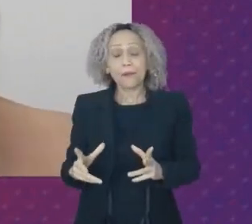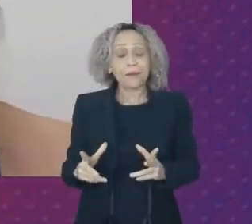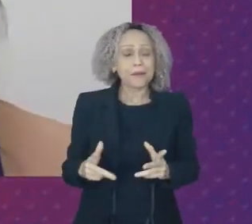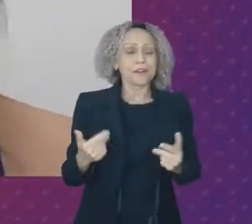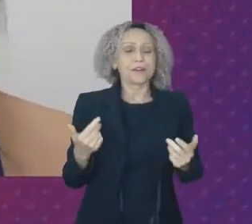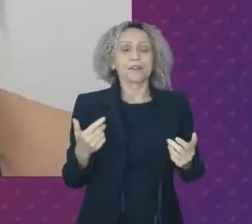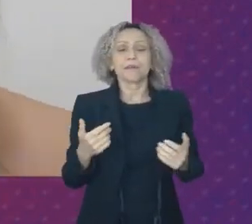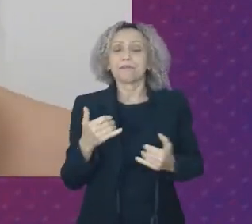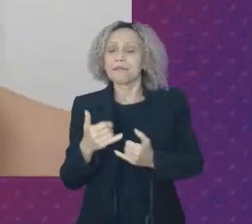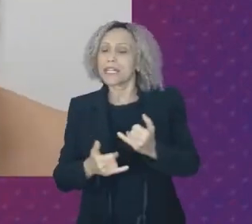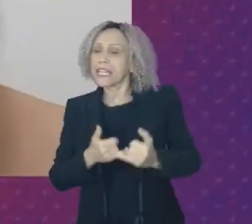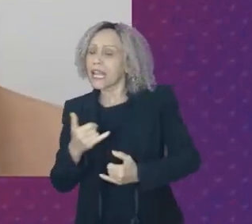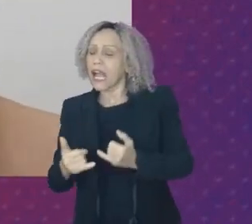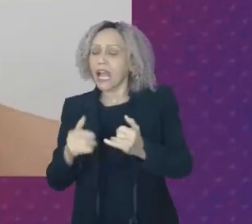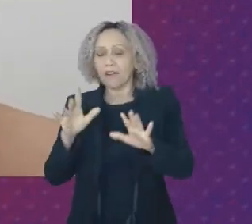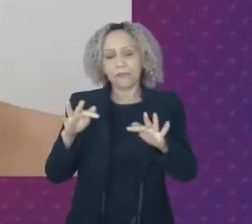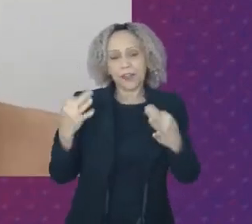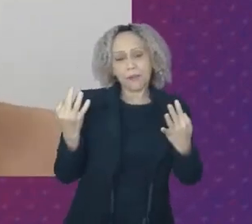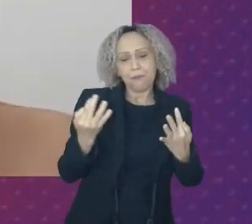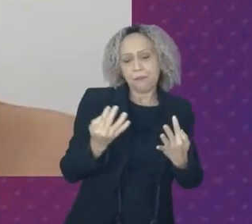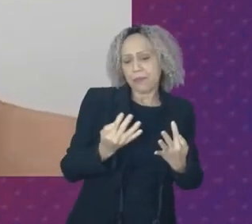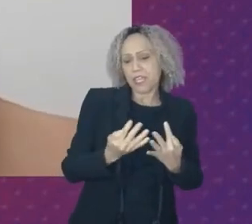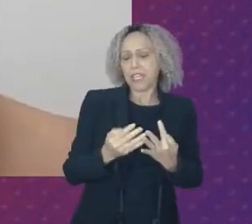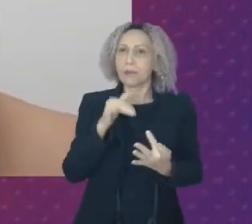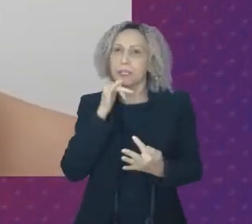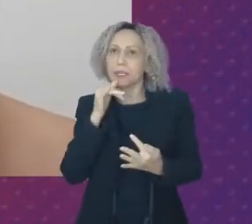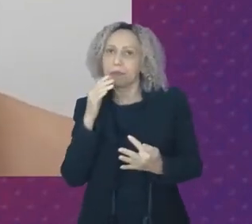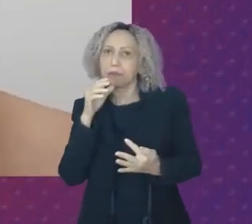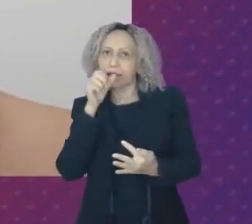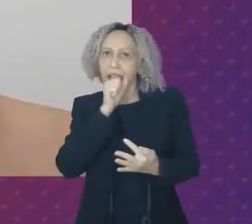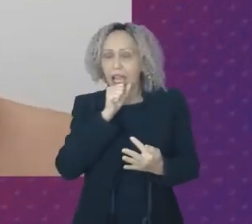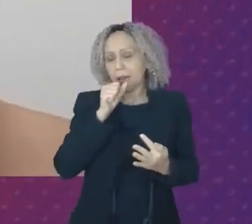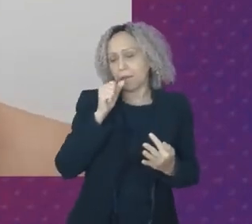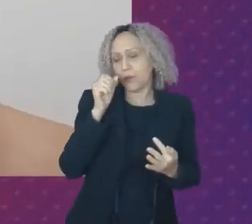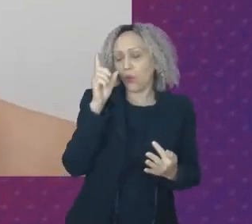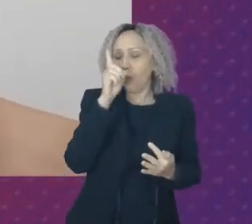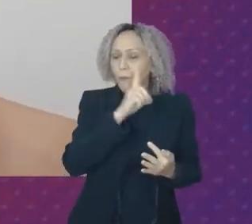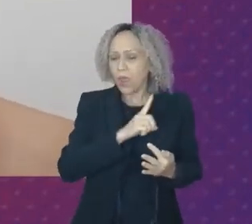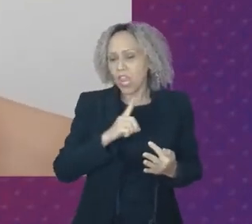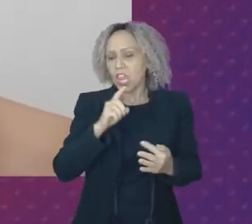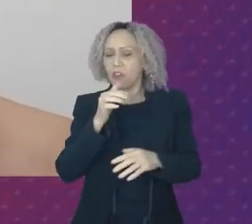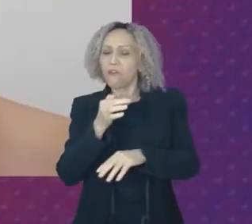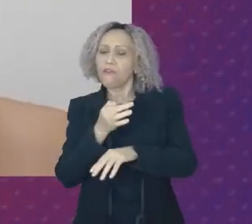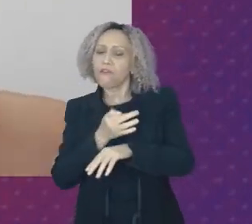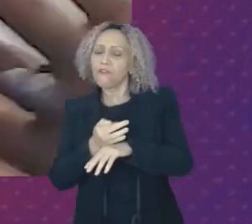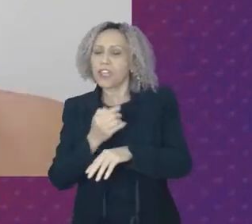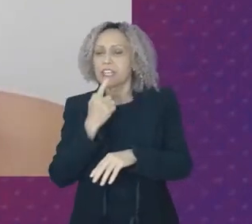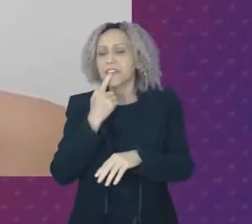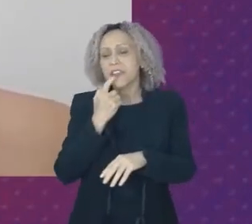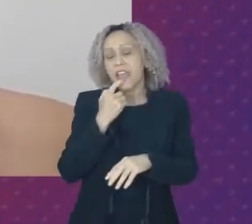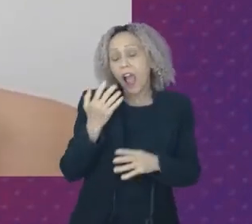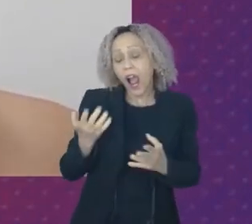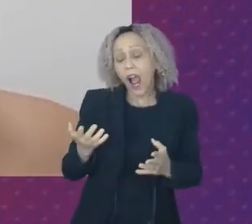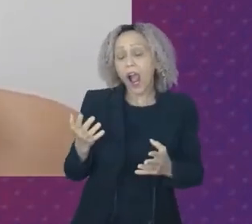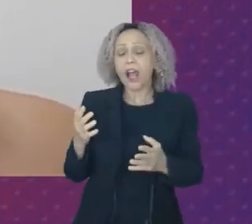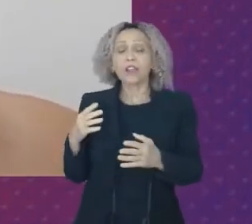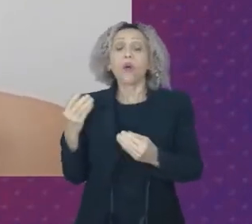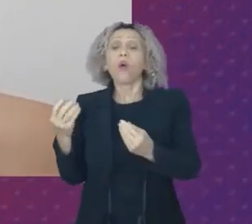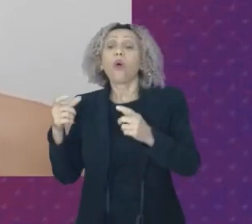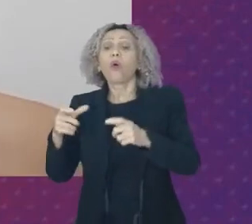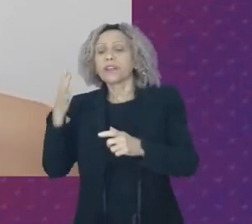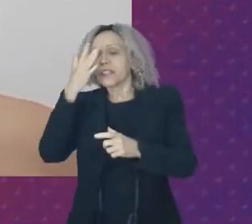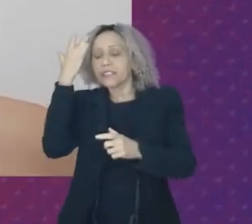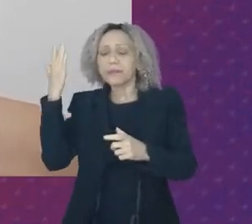Latina uma iniciativa como essa de deixar um espaço gigantesco, que é a Paulista, destinado apenas